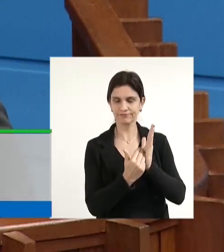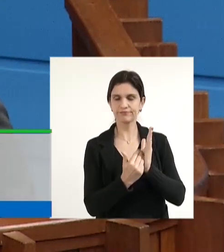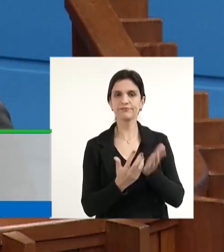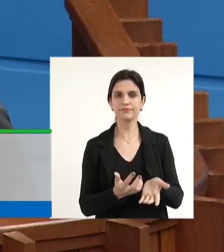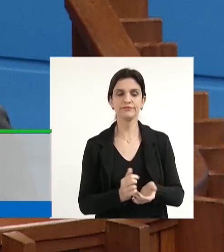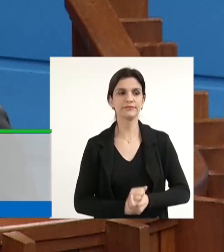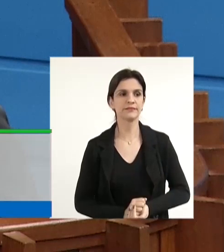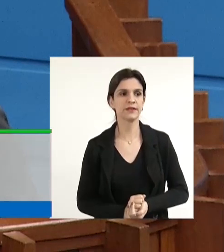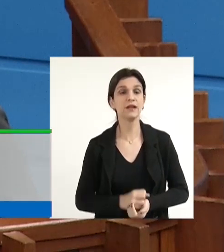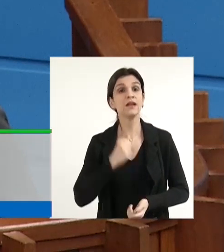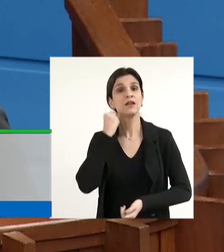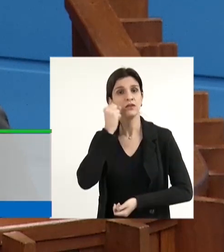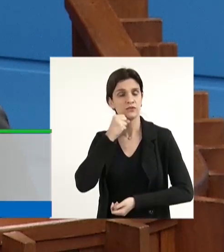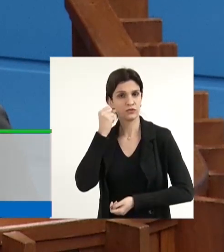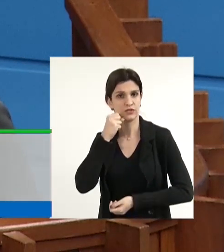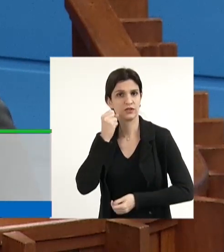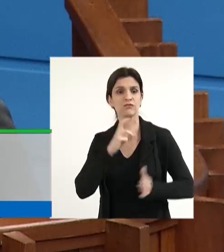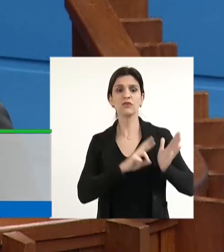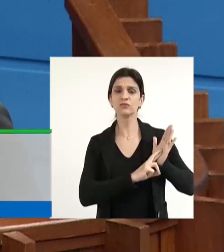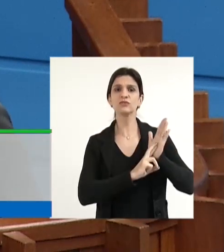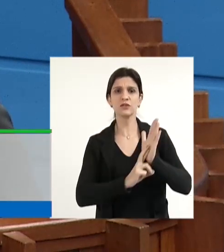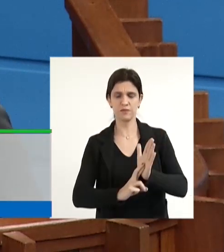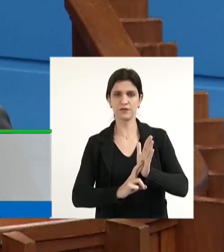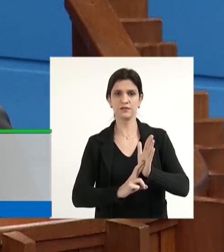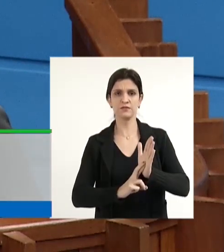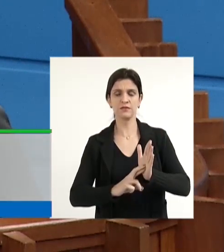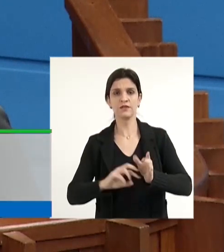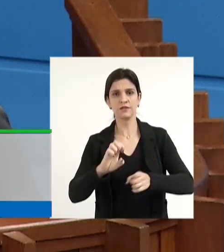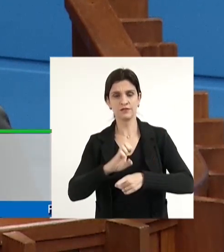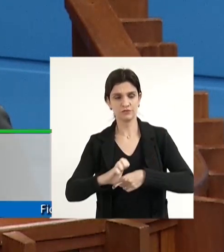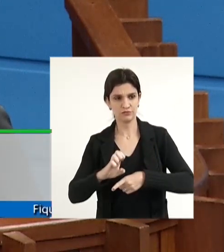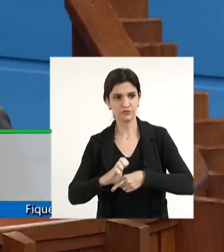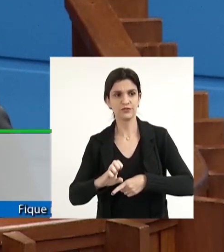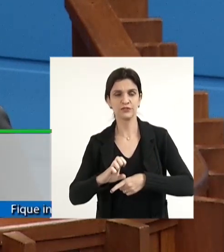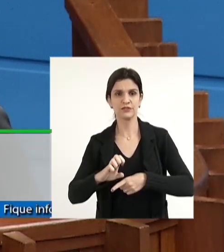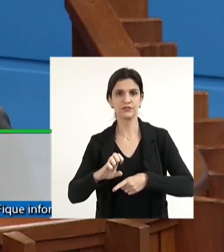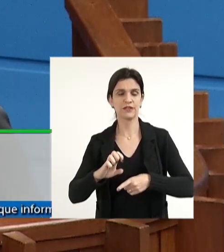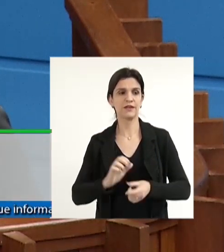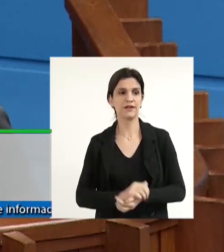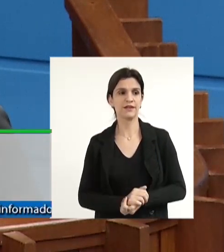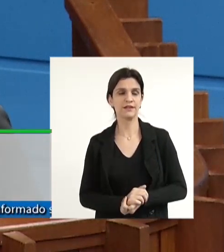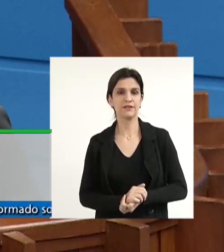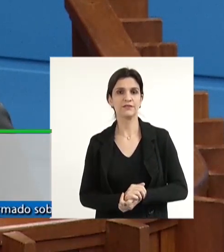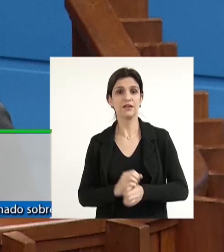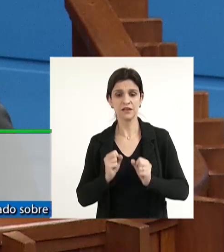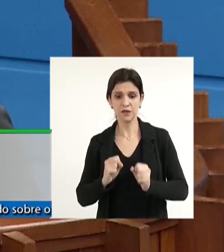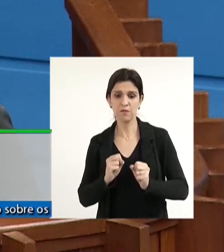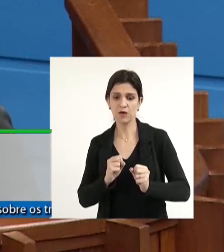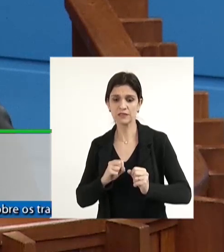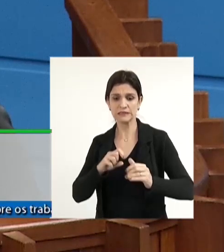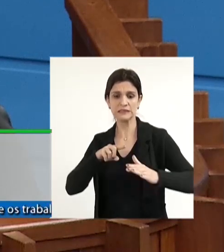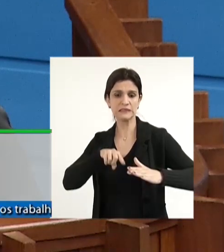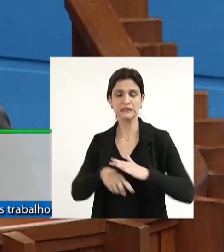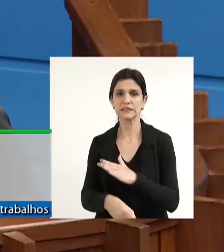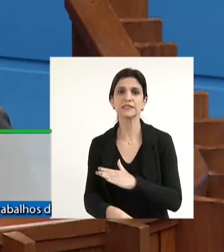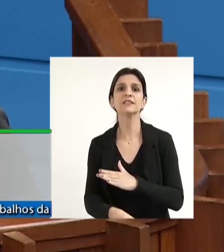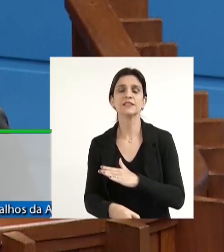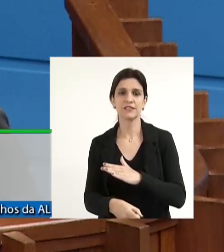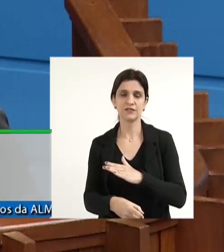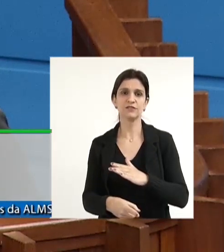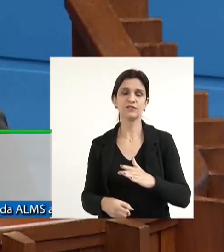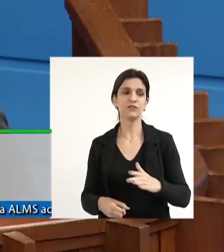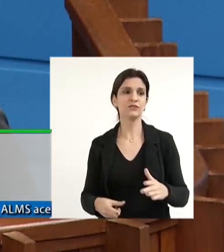nos representar e eles que têm as prerrogativas para ir a fundo nessa questão. Eu já fui deputado federal por